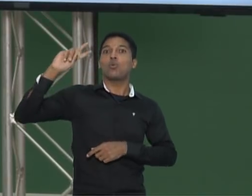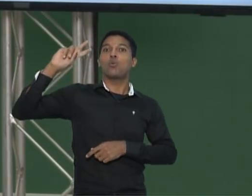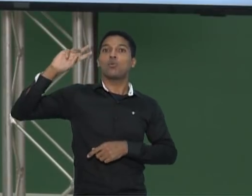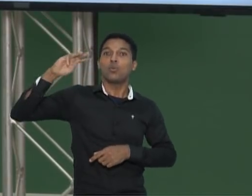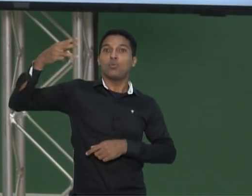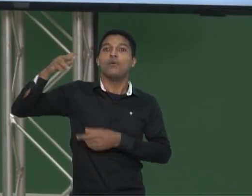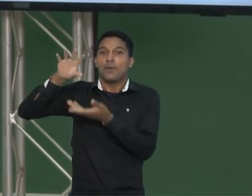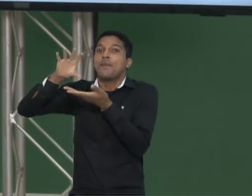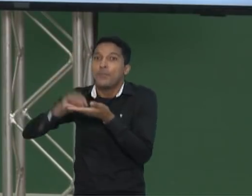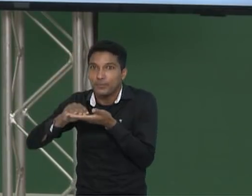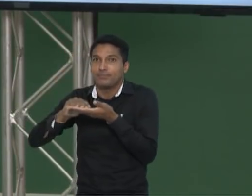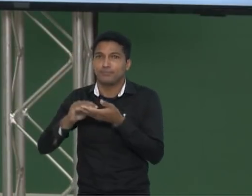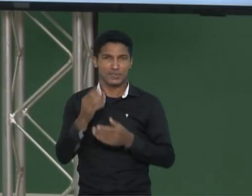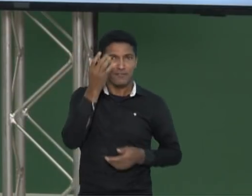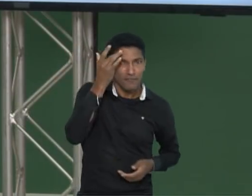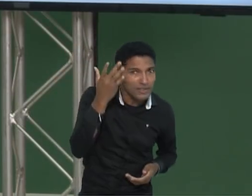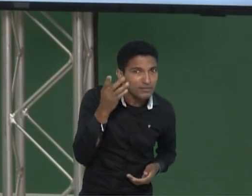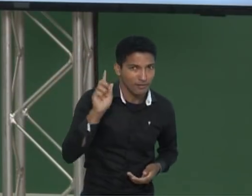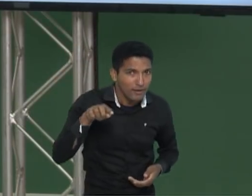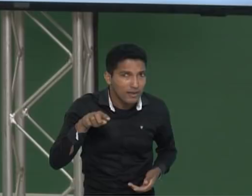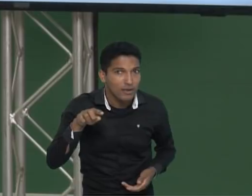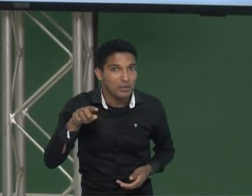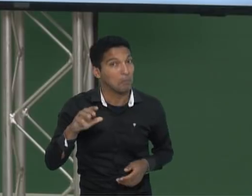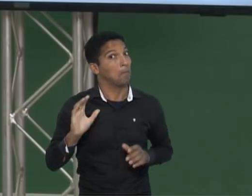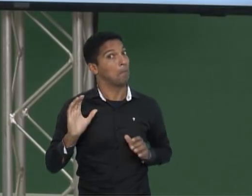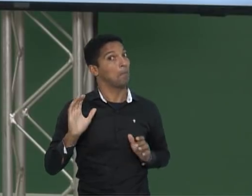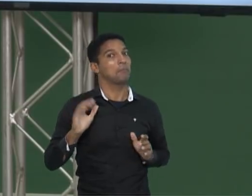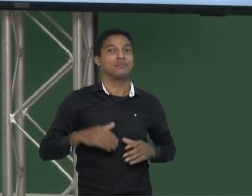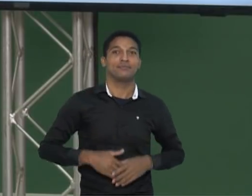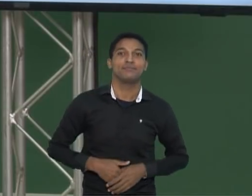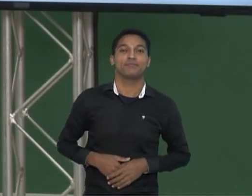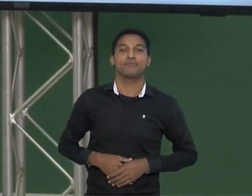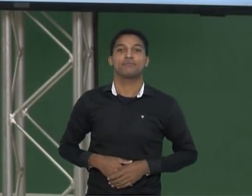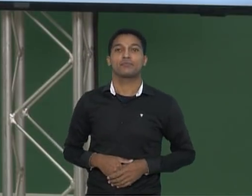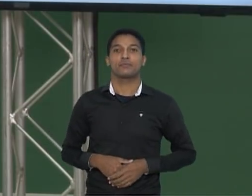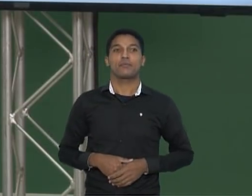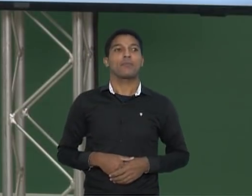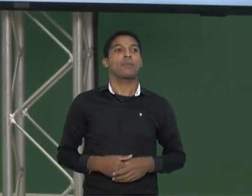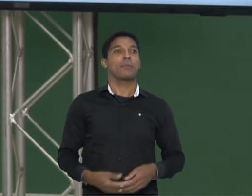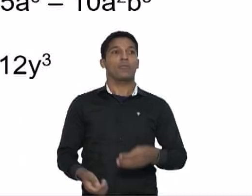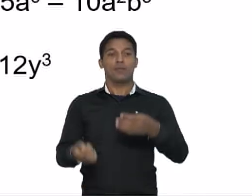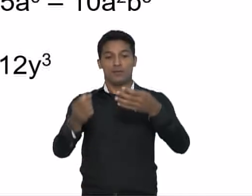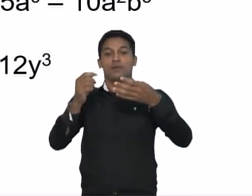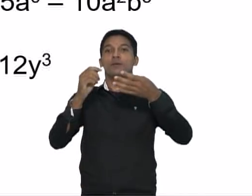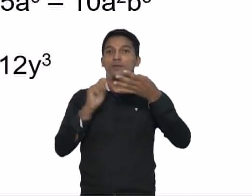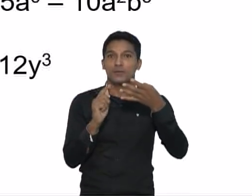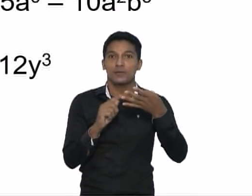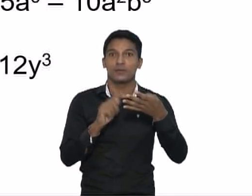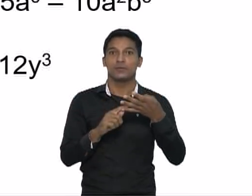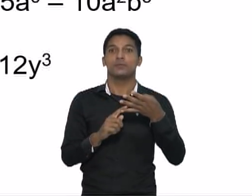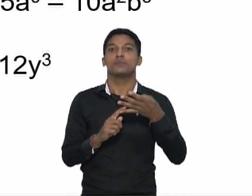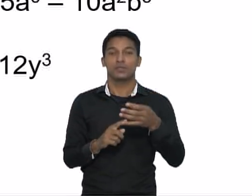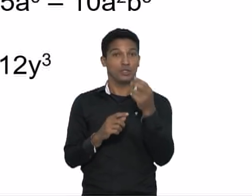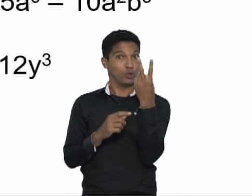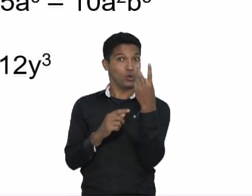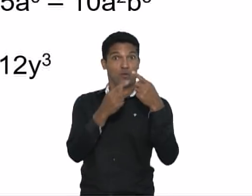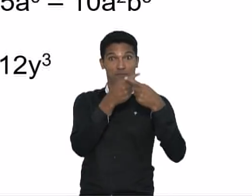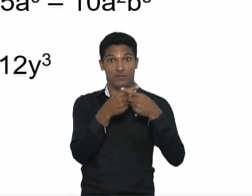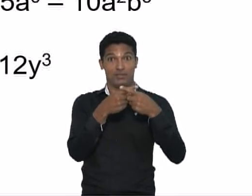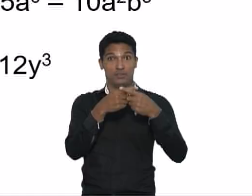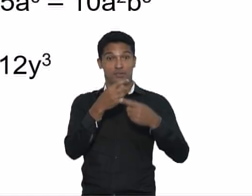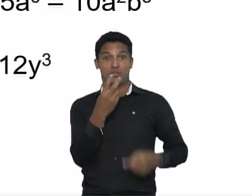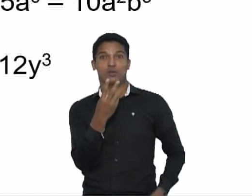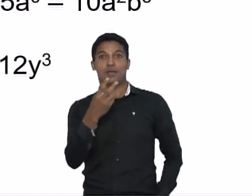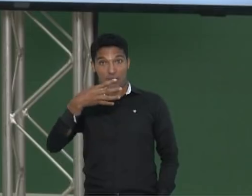né? Ou mais fácil, né? Vamos lá, vamos para o próximo. 2 vezes 2 dá 4,